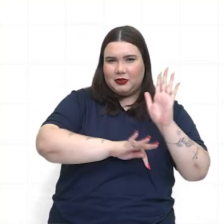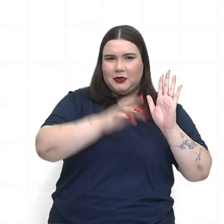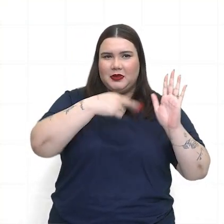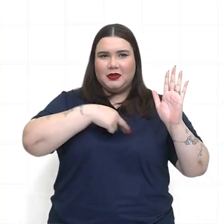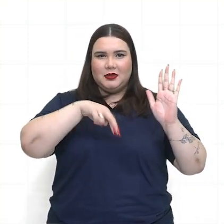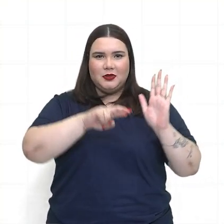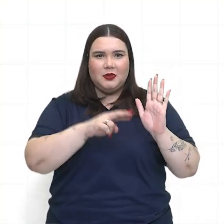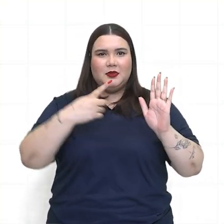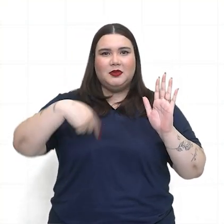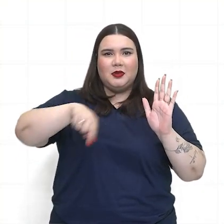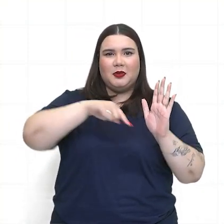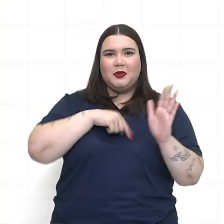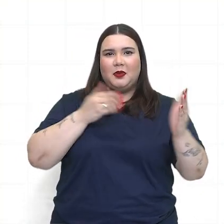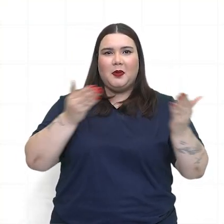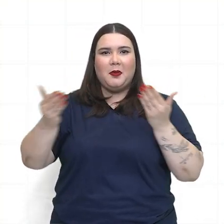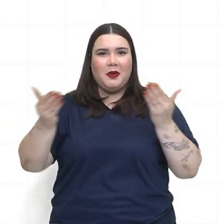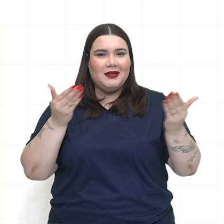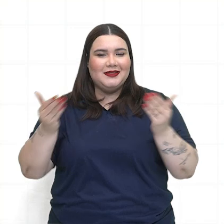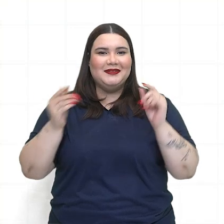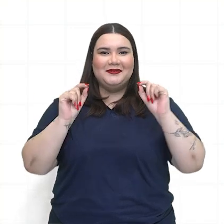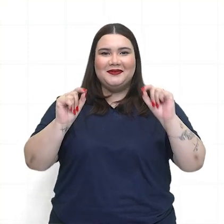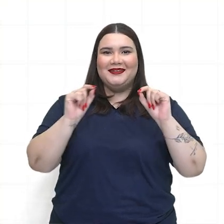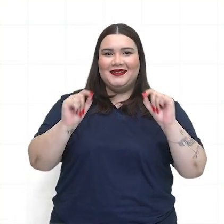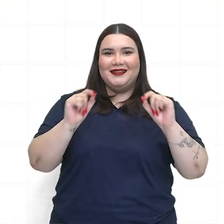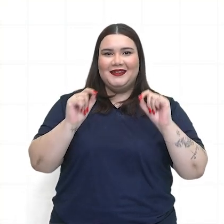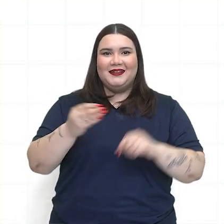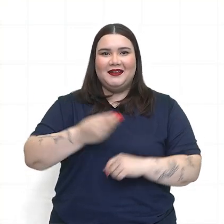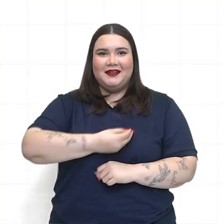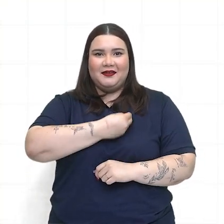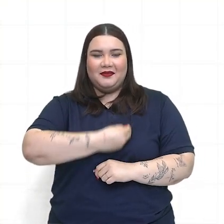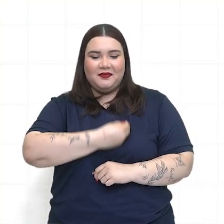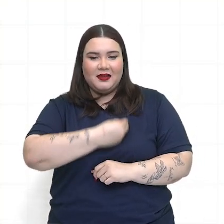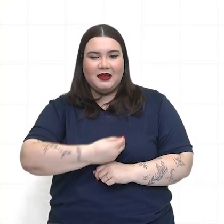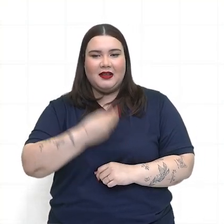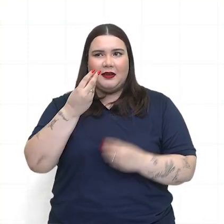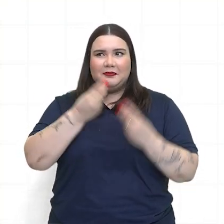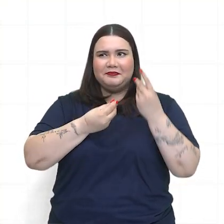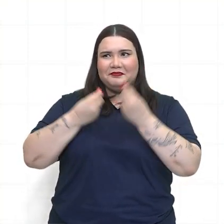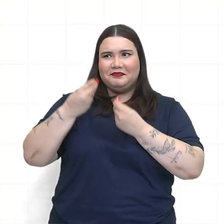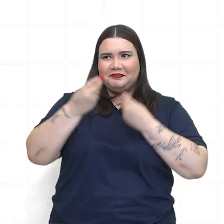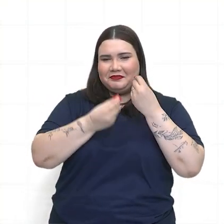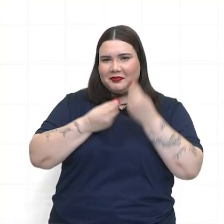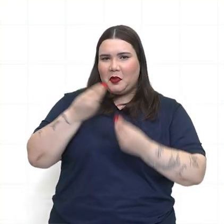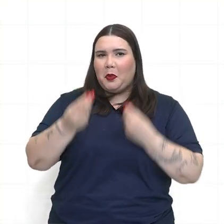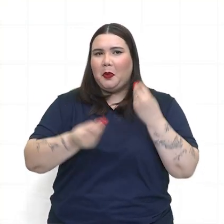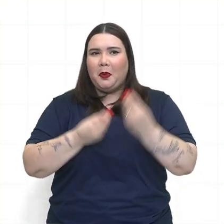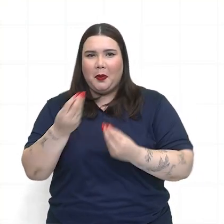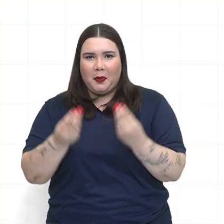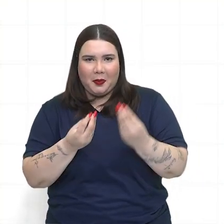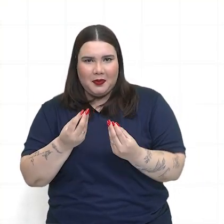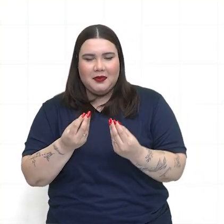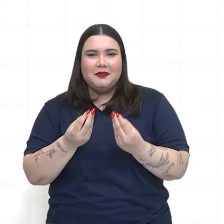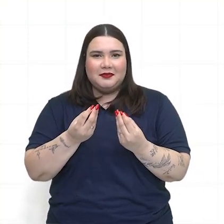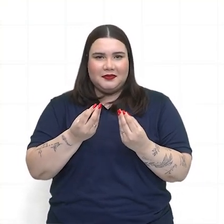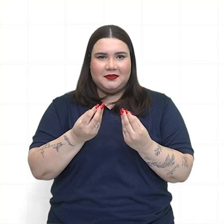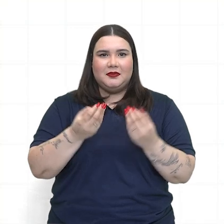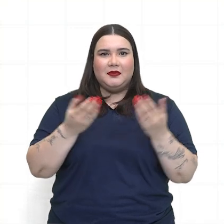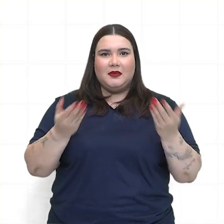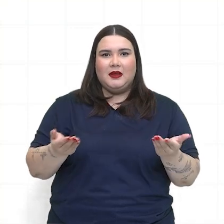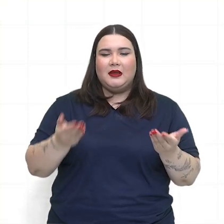vida com um jeito humano de ser. Para pensar quantos escritos